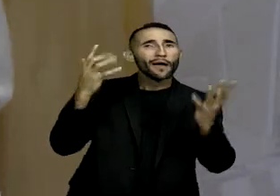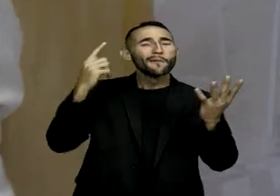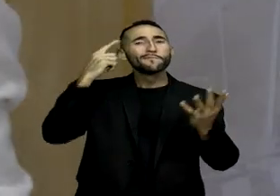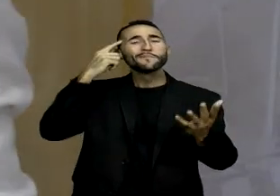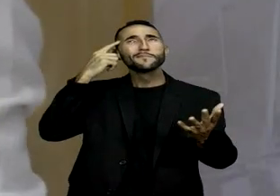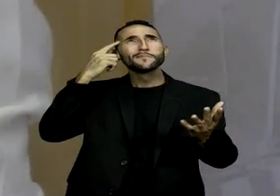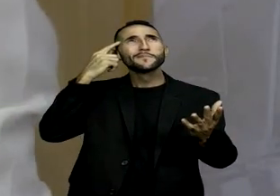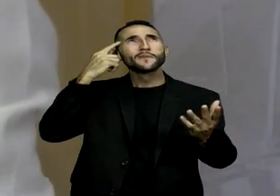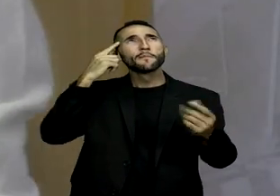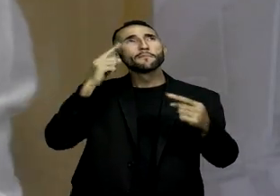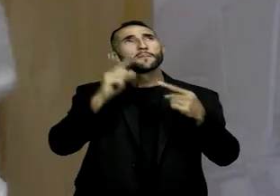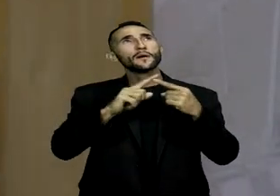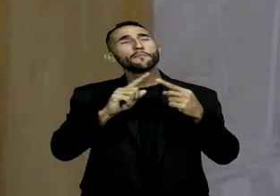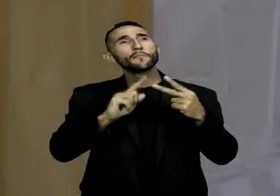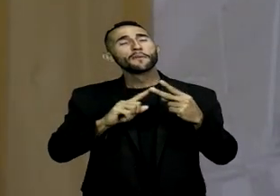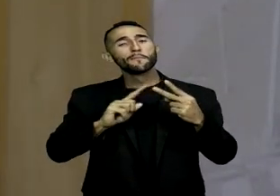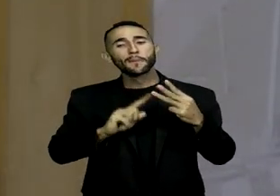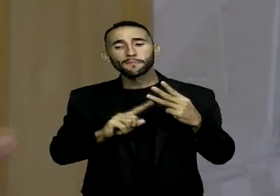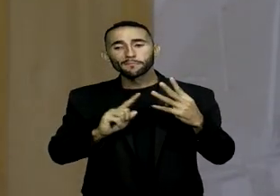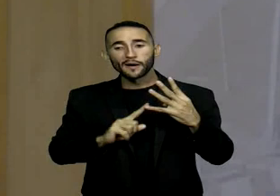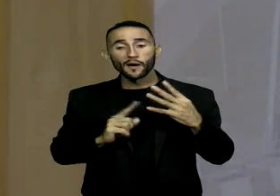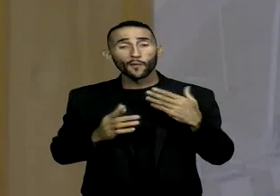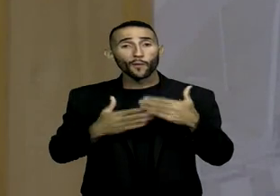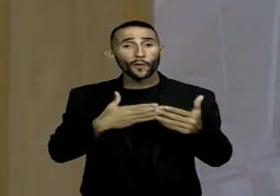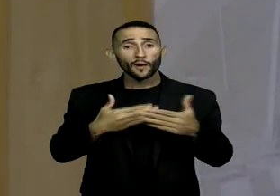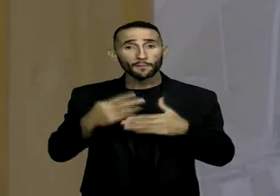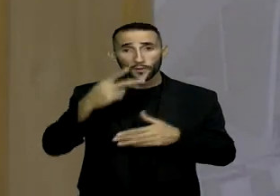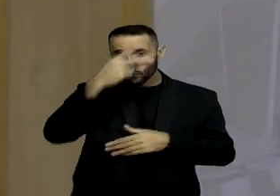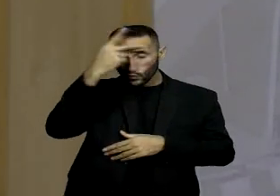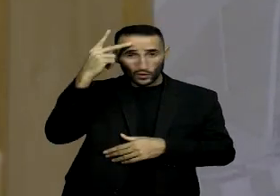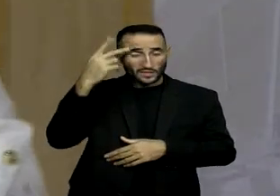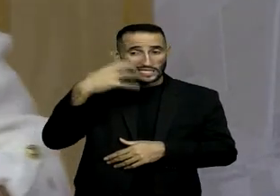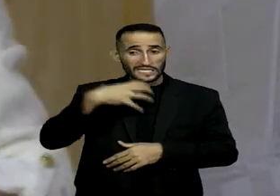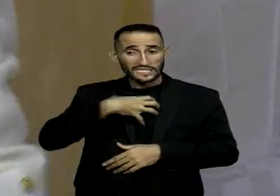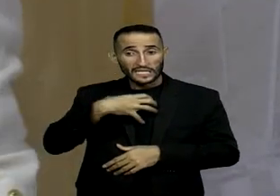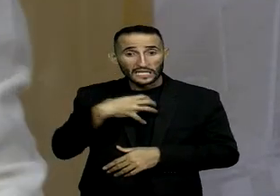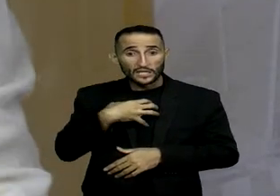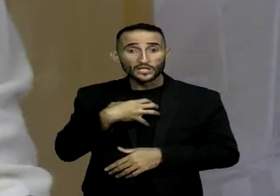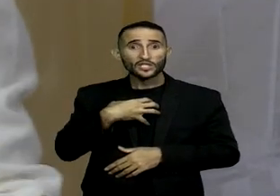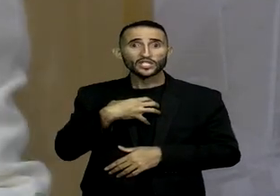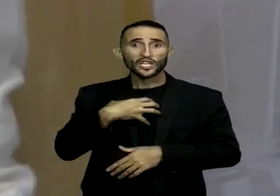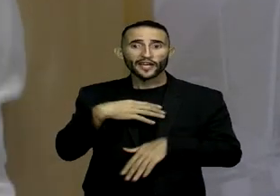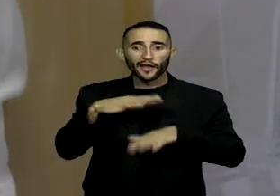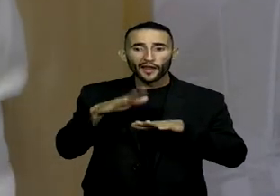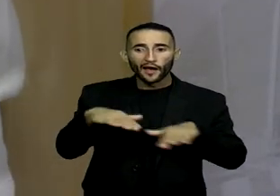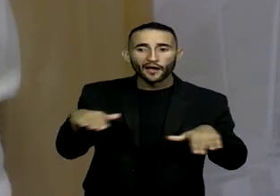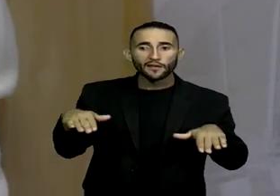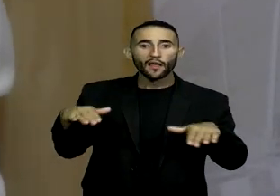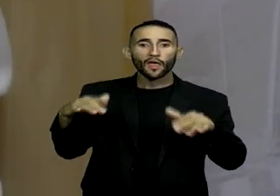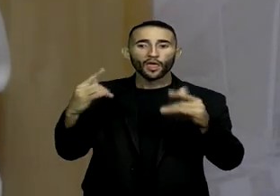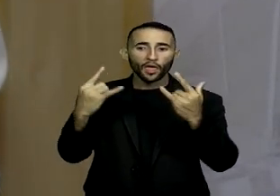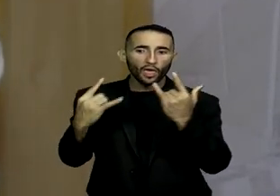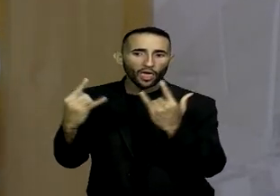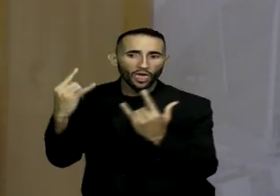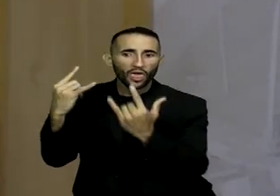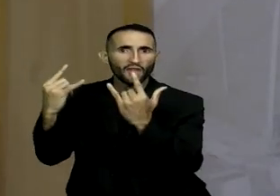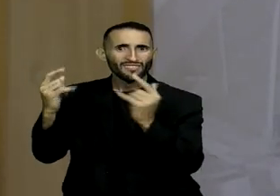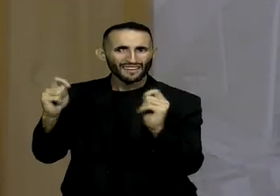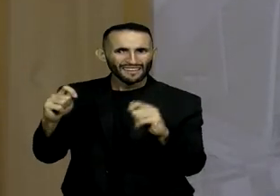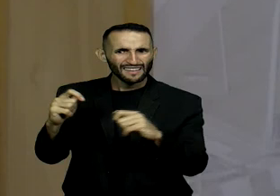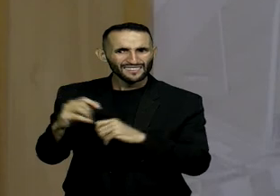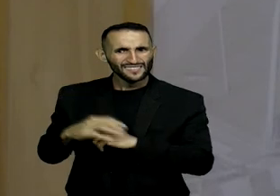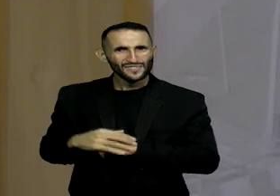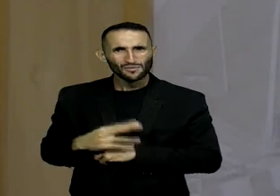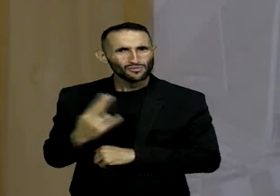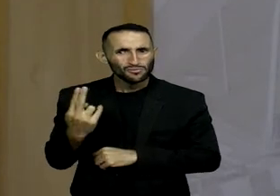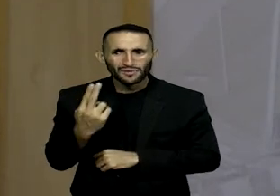se fala, puxa, se a criança é culpada, qualquer pessoa que se sentir ameaçada por uma criança pequena vai se sentir insinuado por ela, isso é um absurdo,